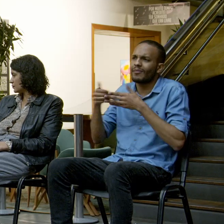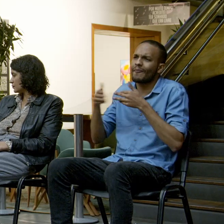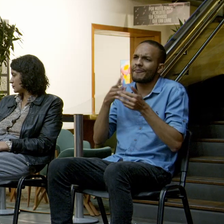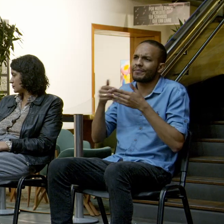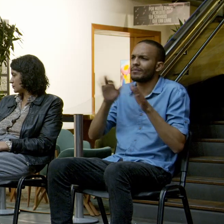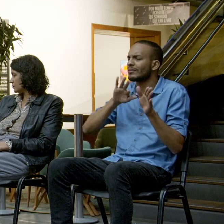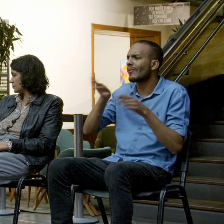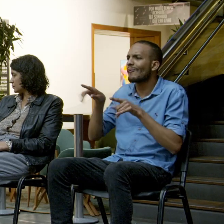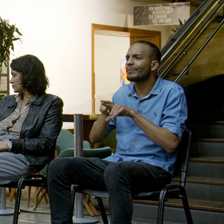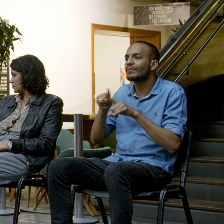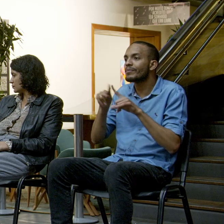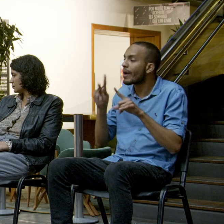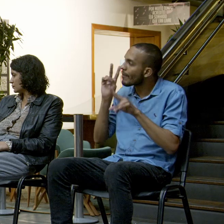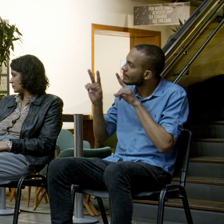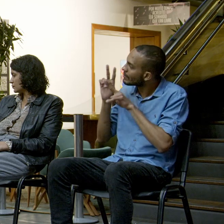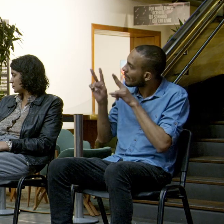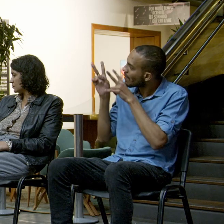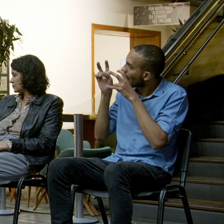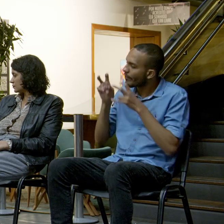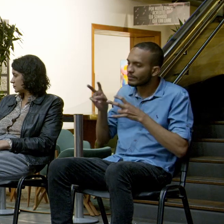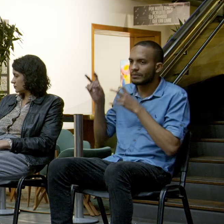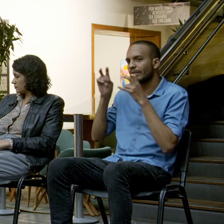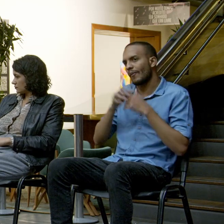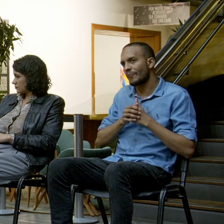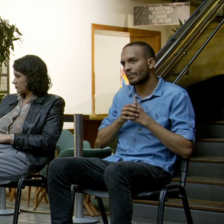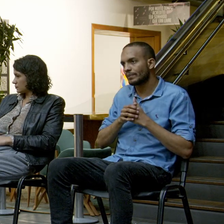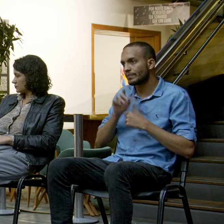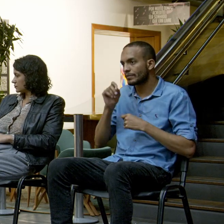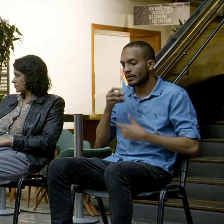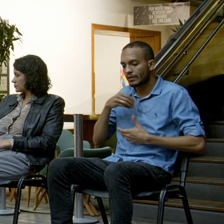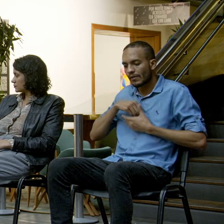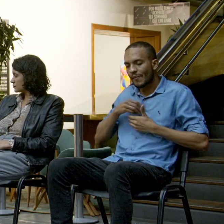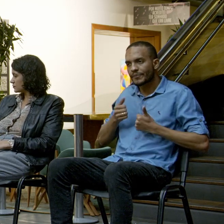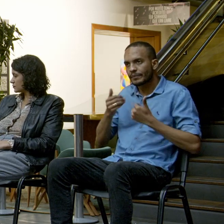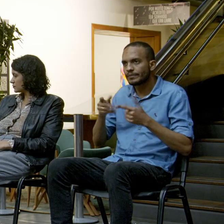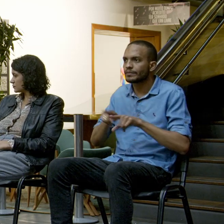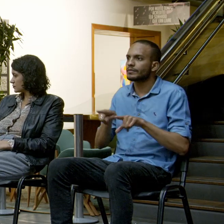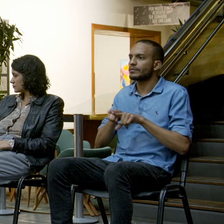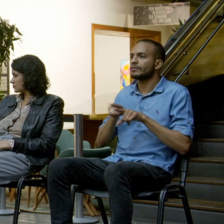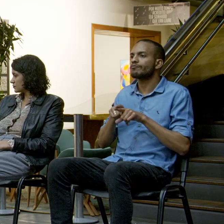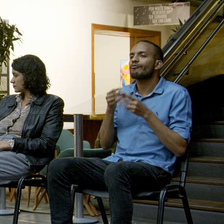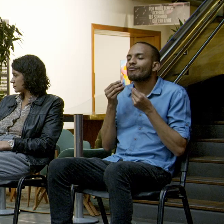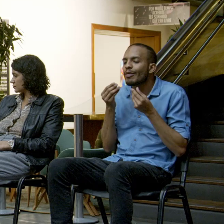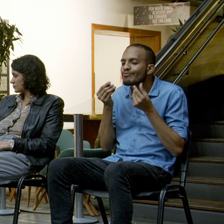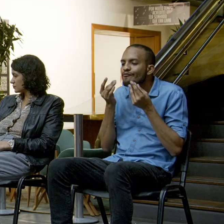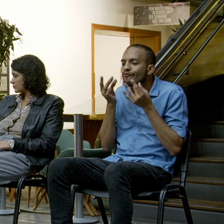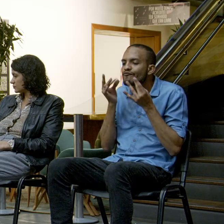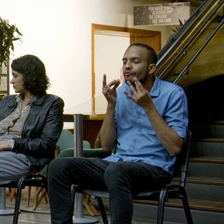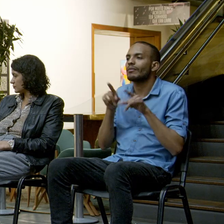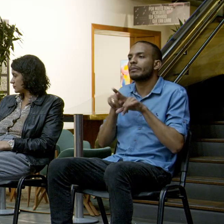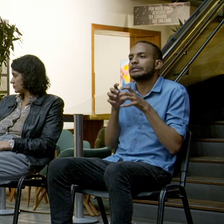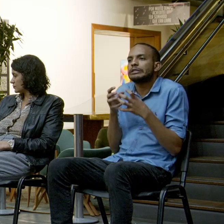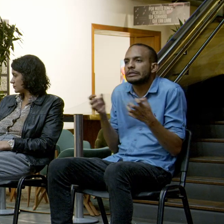importa, a cavidade está ali, fazendo essa mediação entre o interior e o exterior, o úmido e seco, o sujeito e o